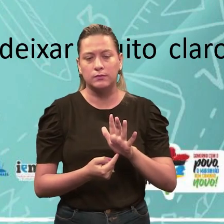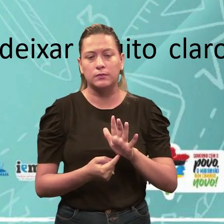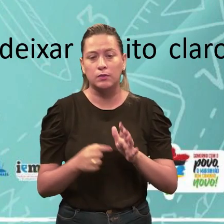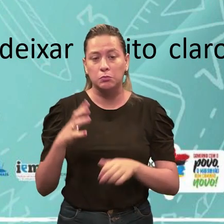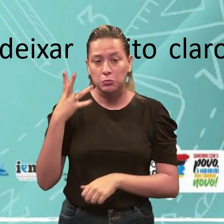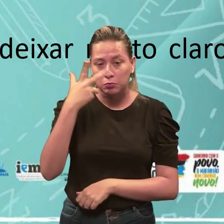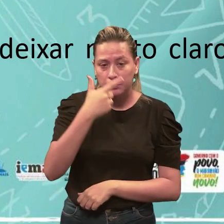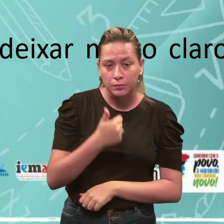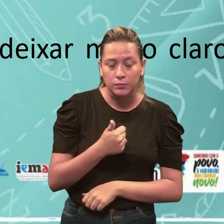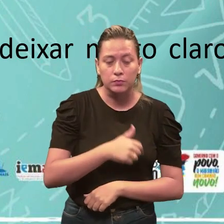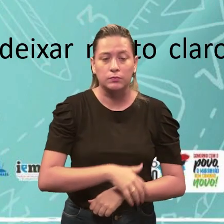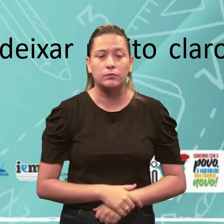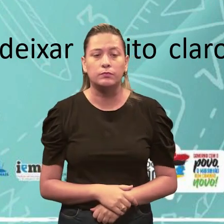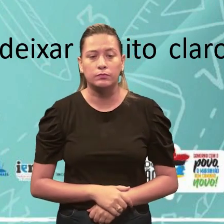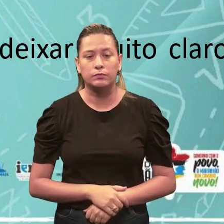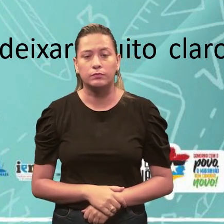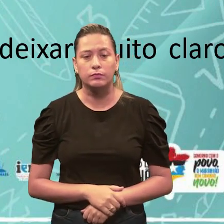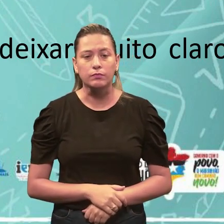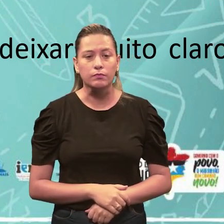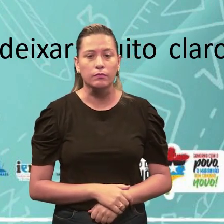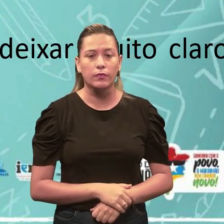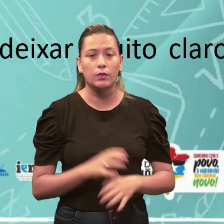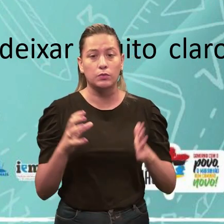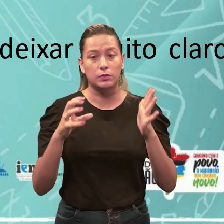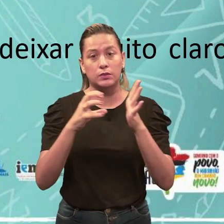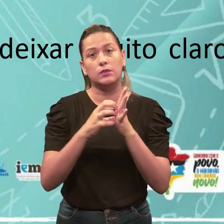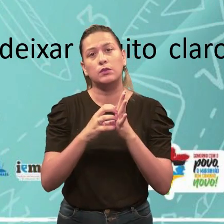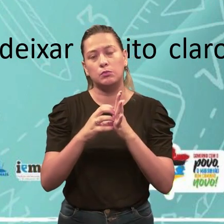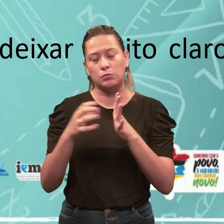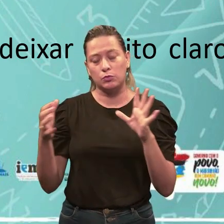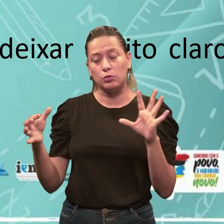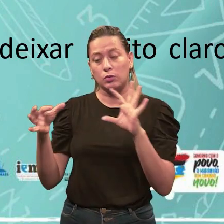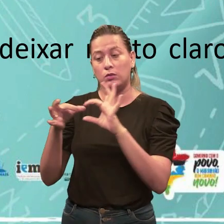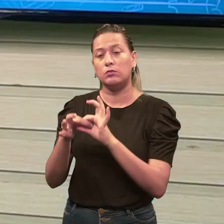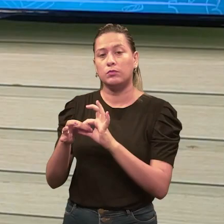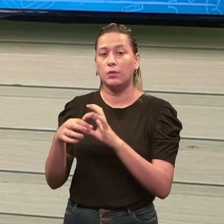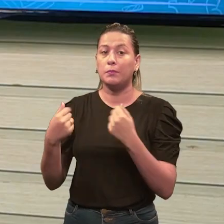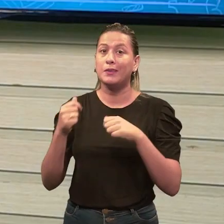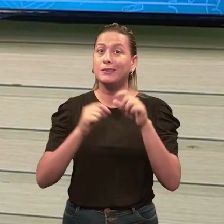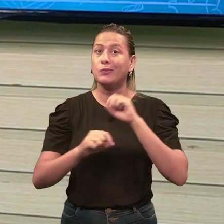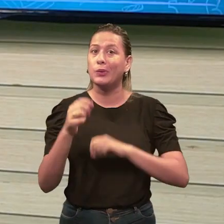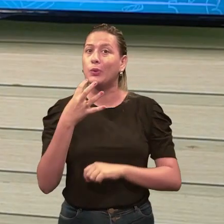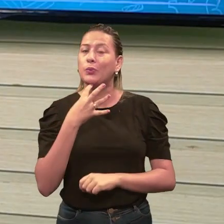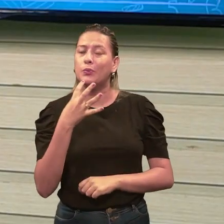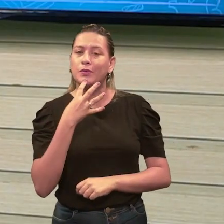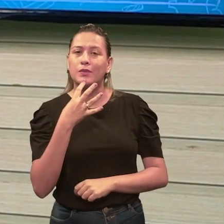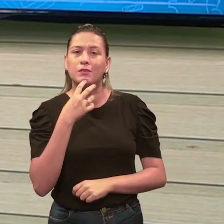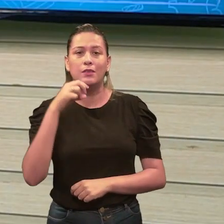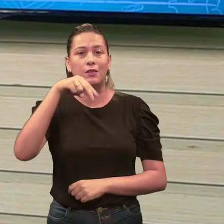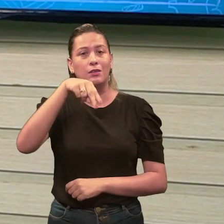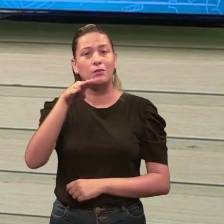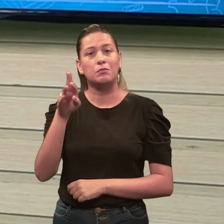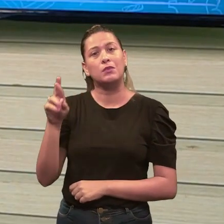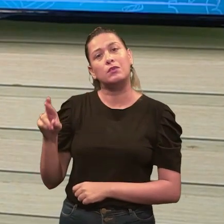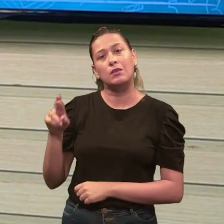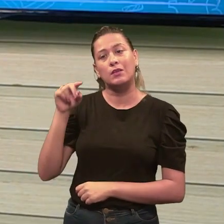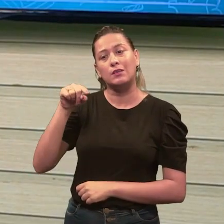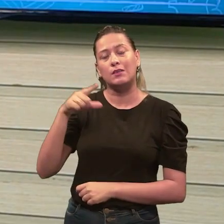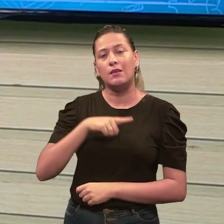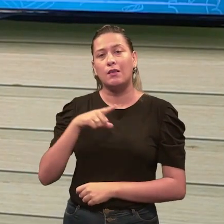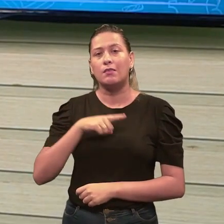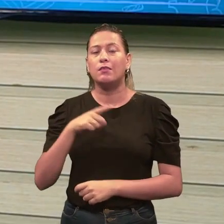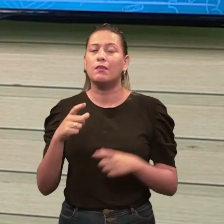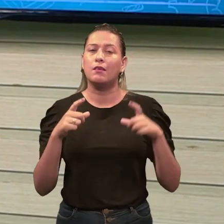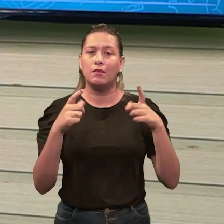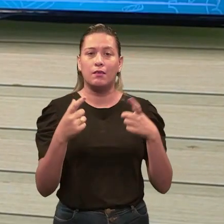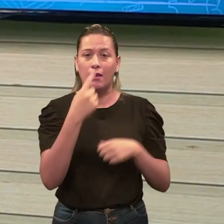lá do teu diagrama. Simbolizar bem as conexões. Na verdade, primeiro você tem que conhecer essas NBRs, que dentro